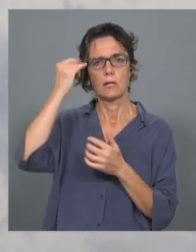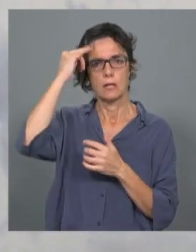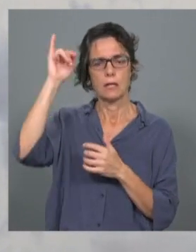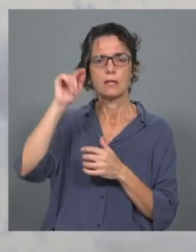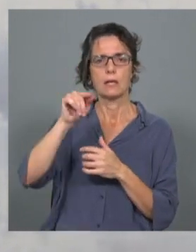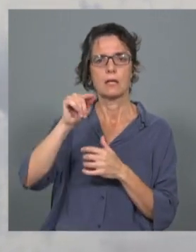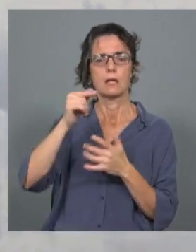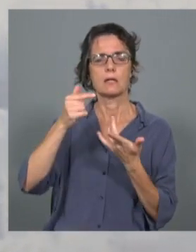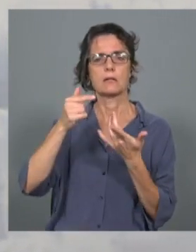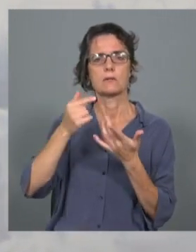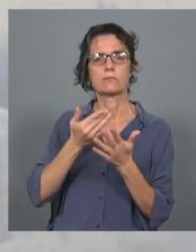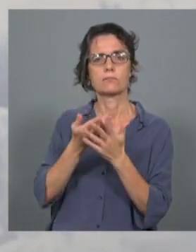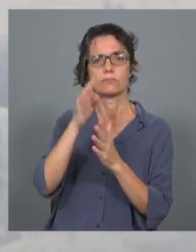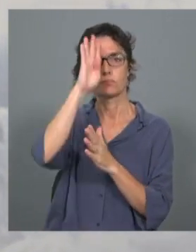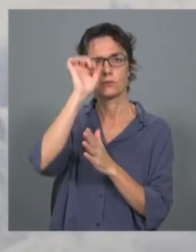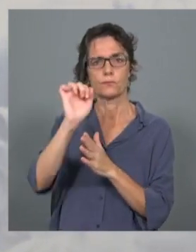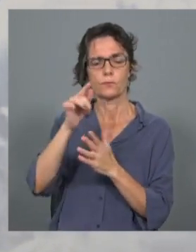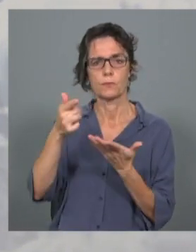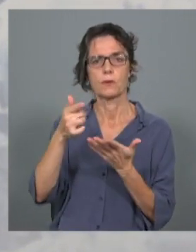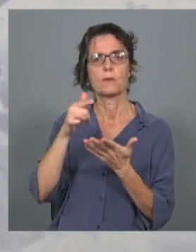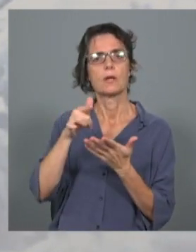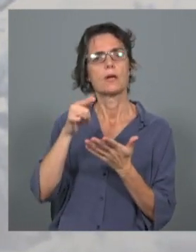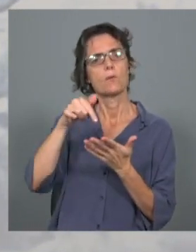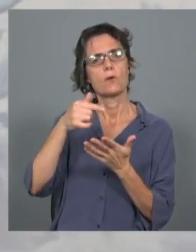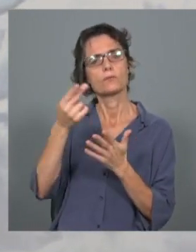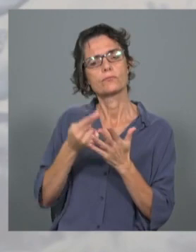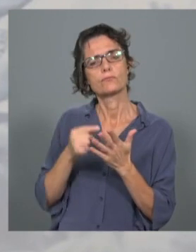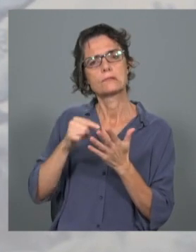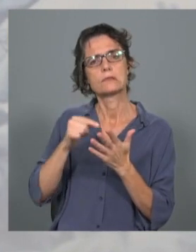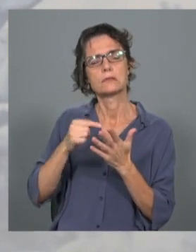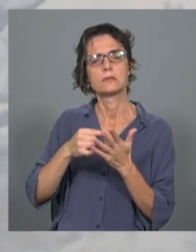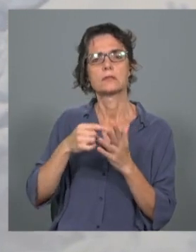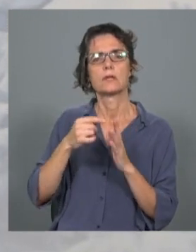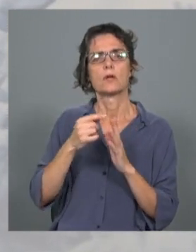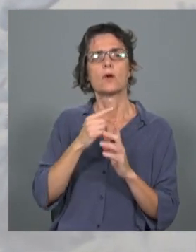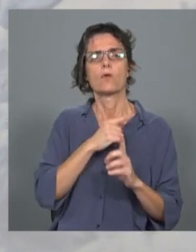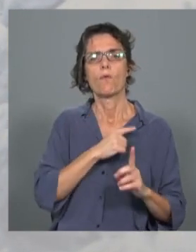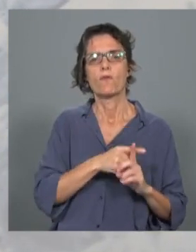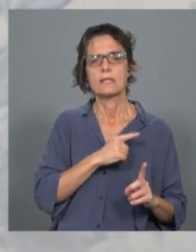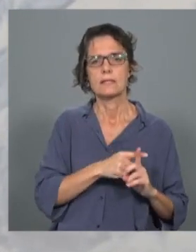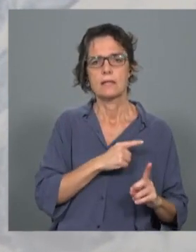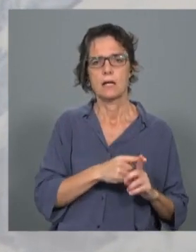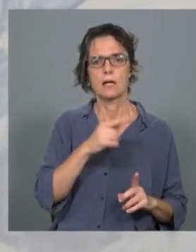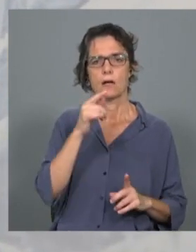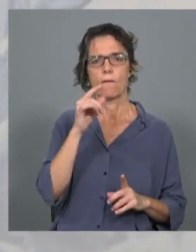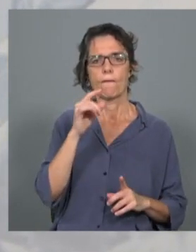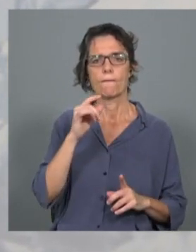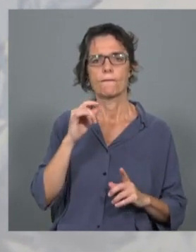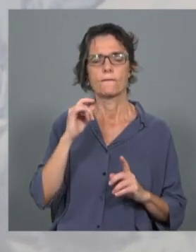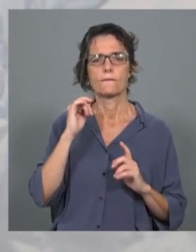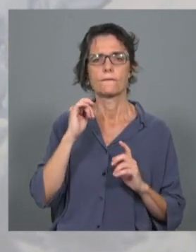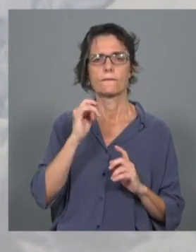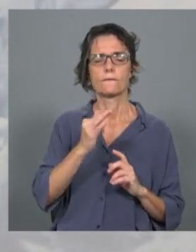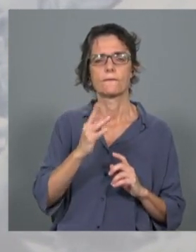Papa, cujo alcance queremos hoje analisar com o franciscano Frei Hermínio Araújo, que está connosco e cumprimento. Muito boa tarde, Frei Hermínio, obrigado